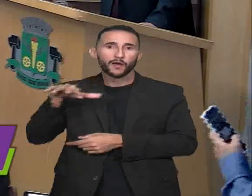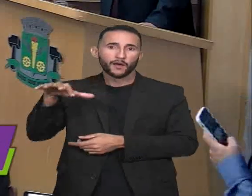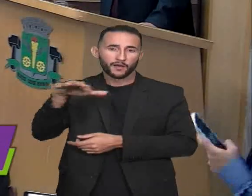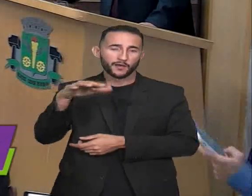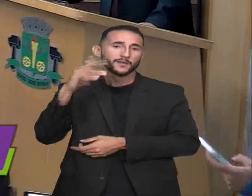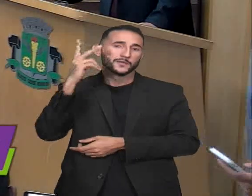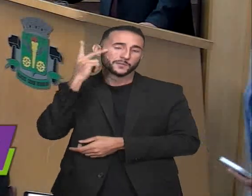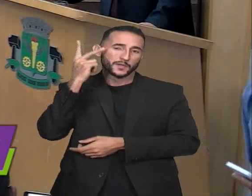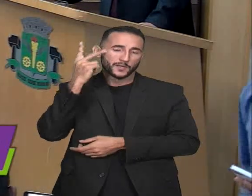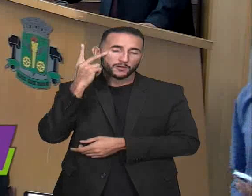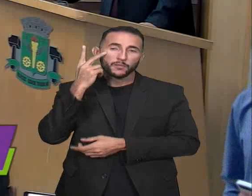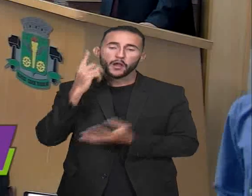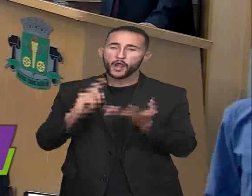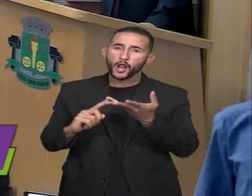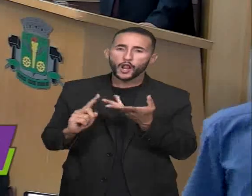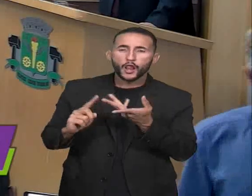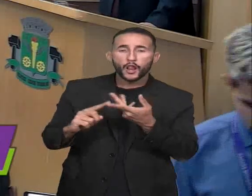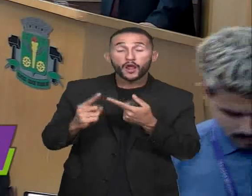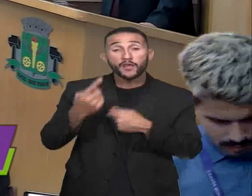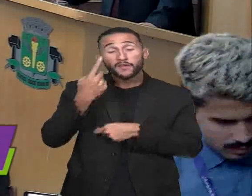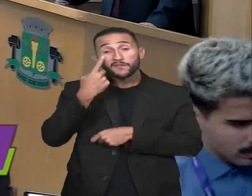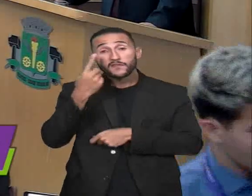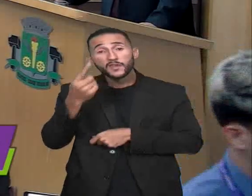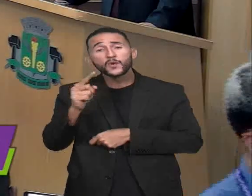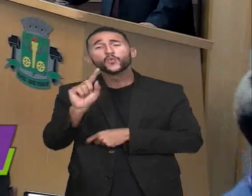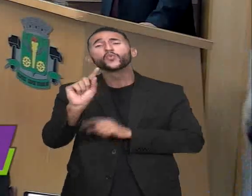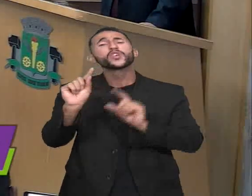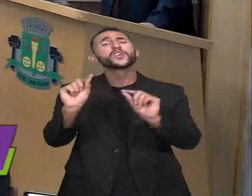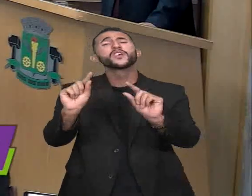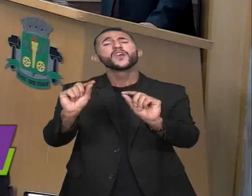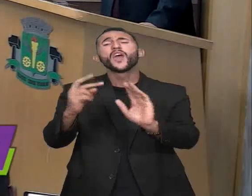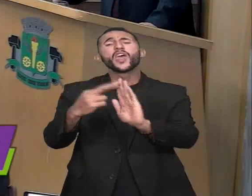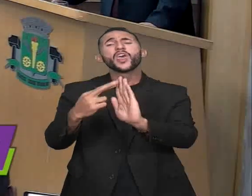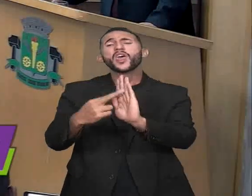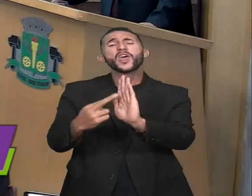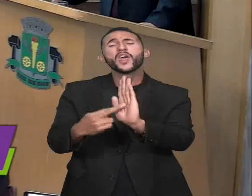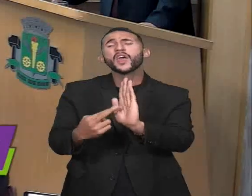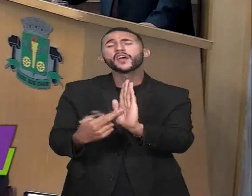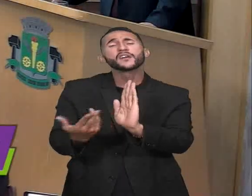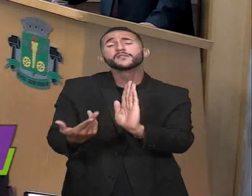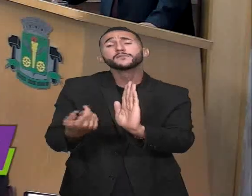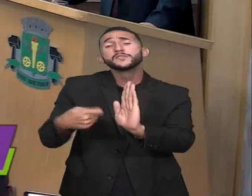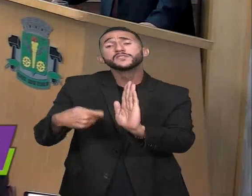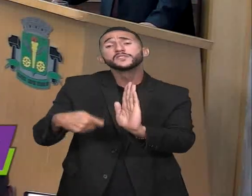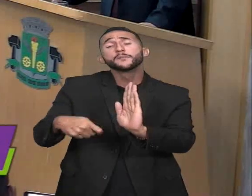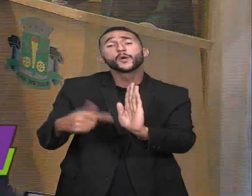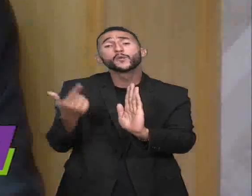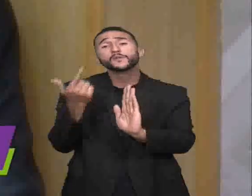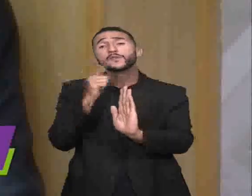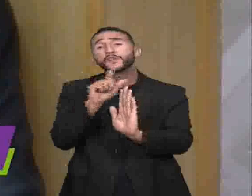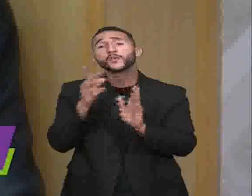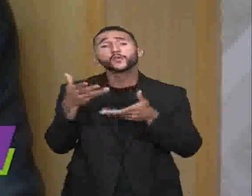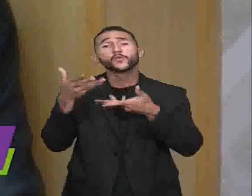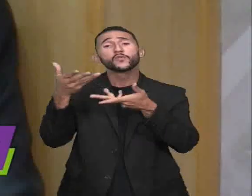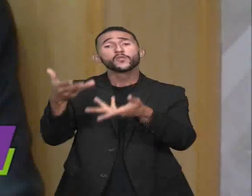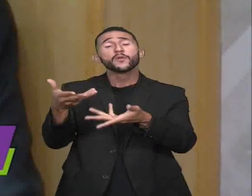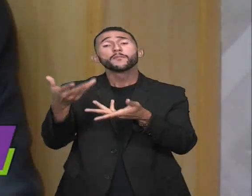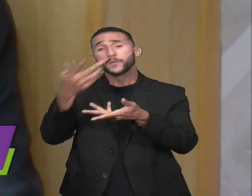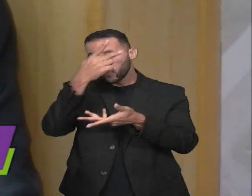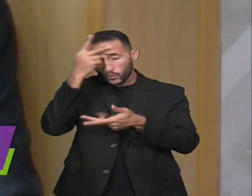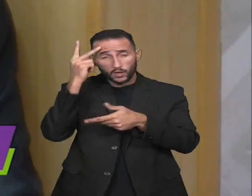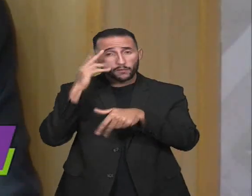critérios né muitas vezes na outra vez ele colocou que não estava tão crítico dessa forma mas a gente precisa ir até lá